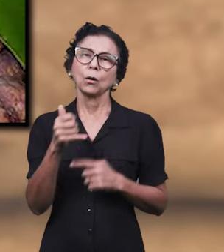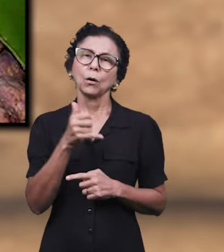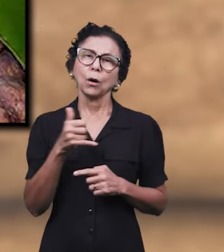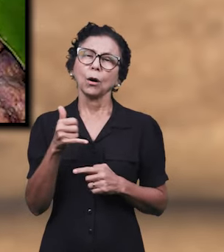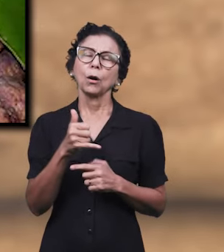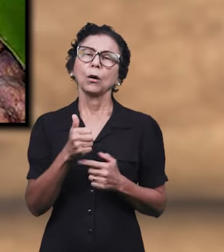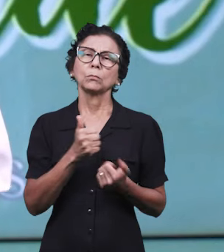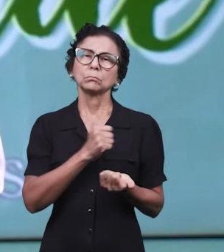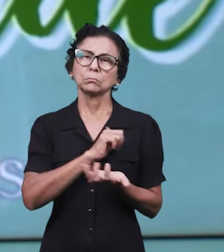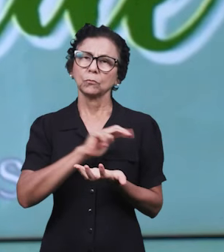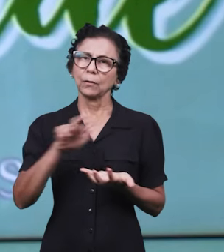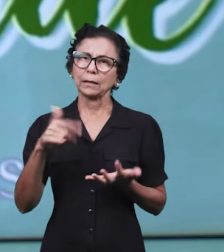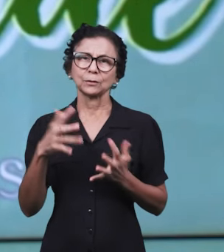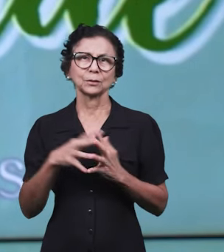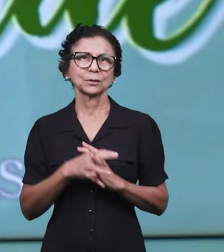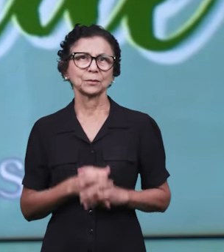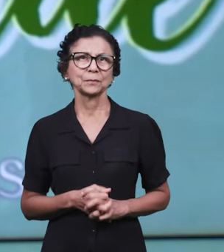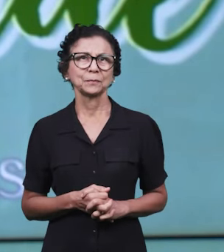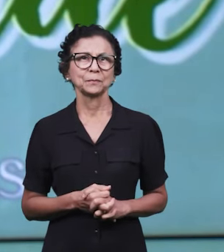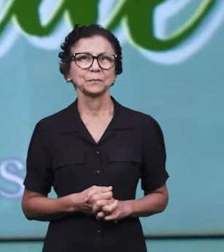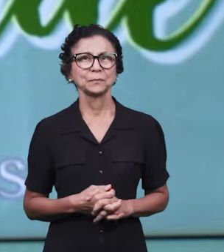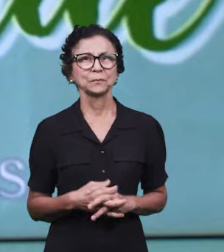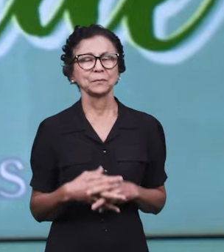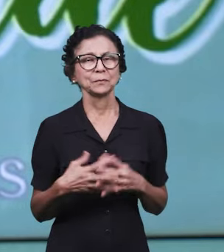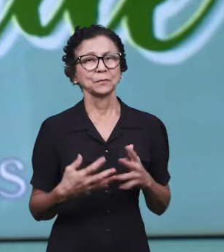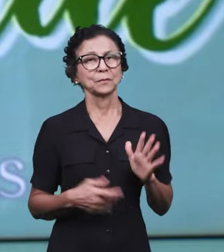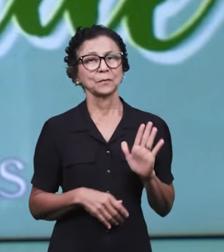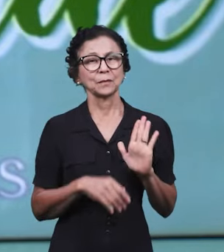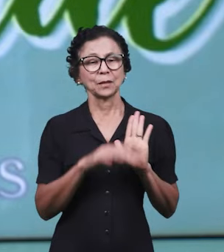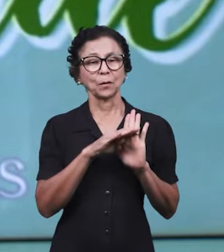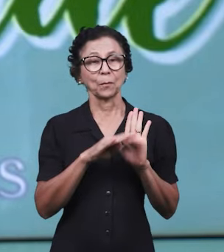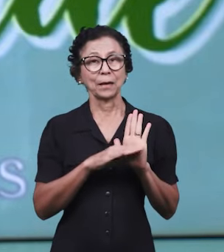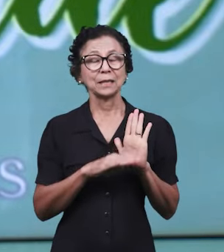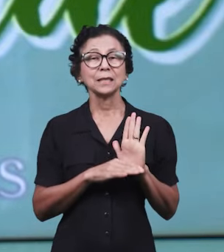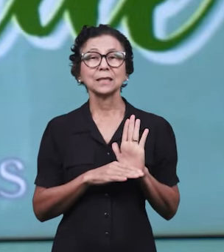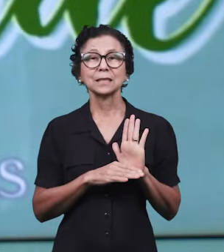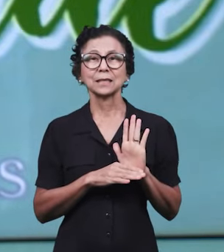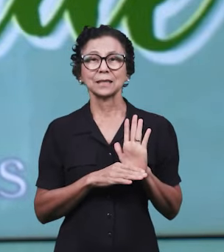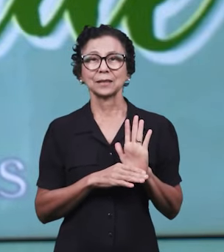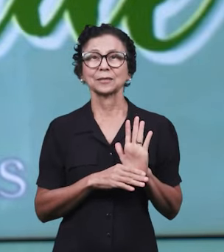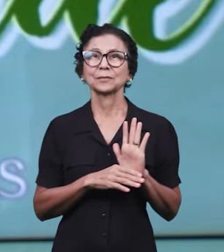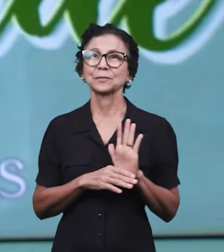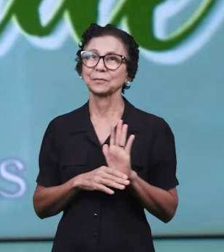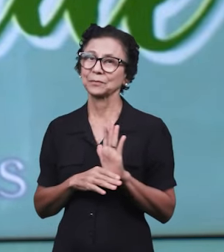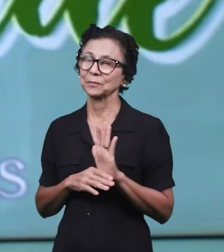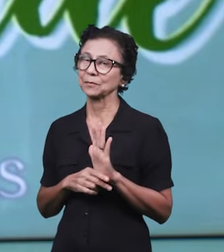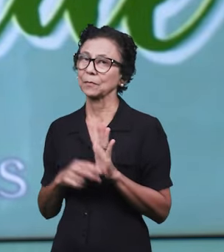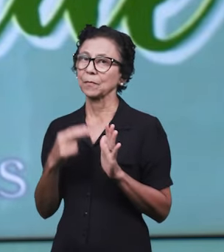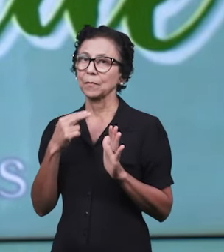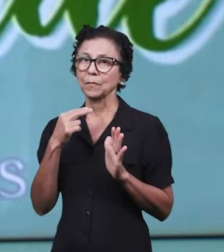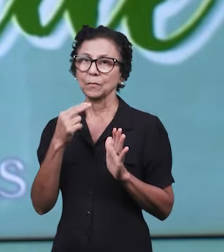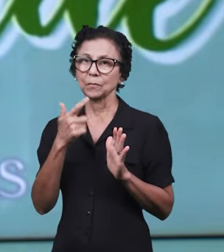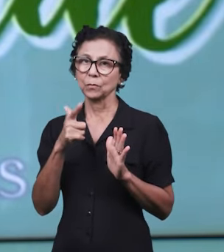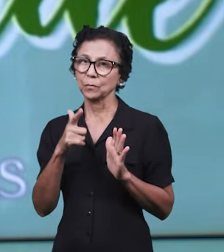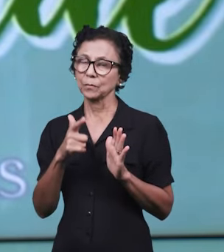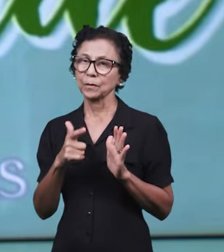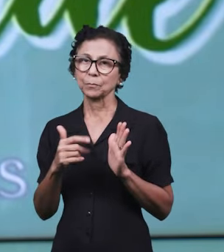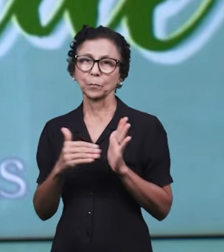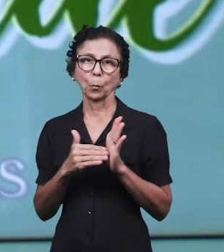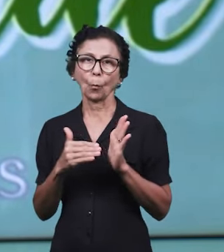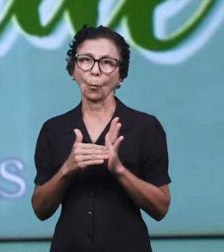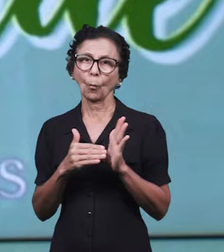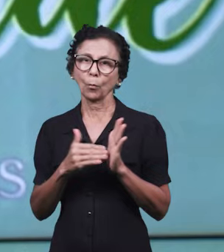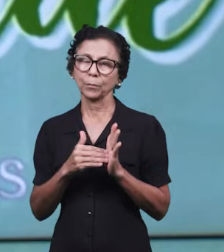aí vai. Esta é a lista de alimentos que naturalmente não deveriam ter o glúten. Entretanto, os